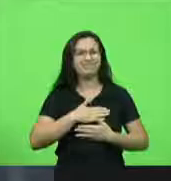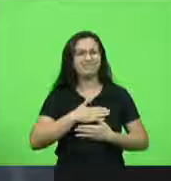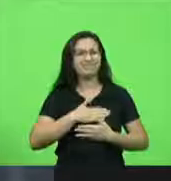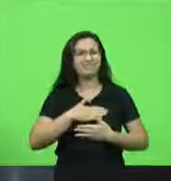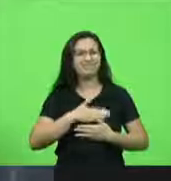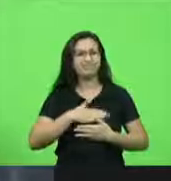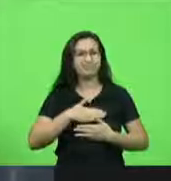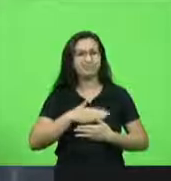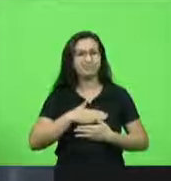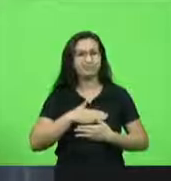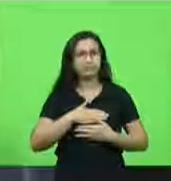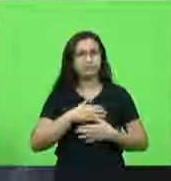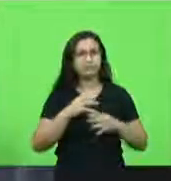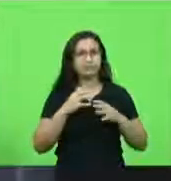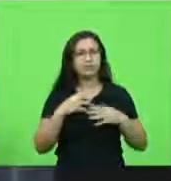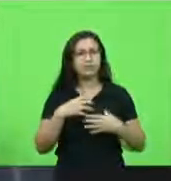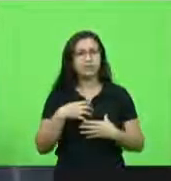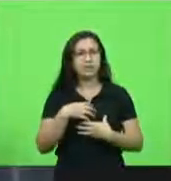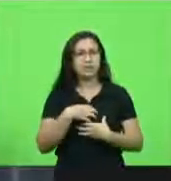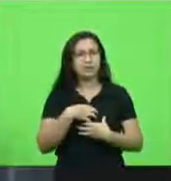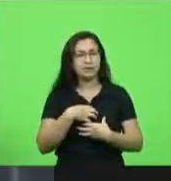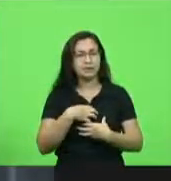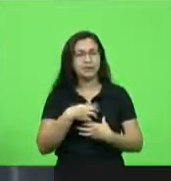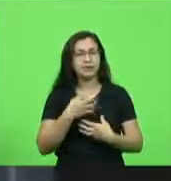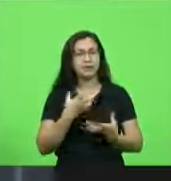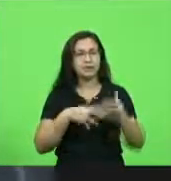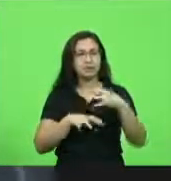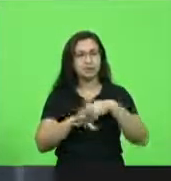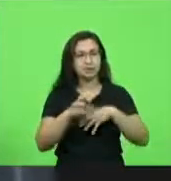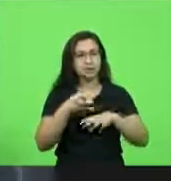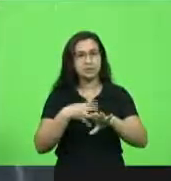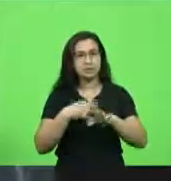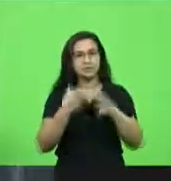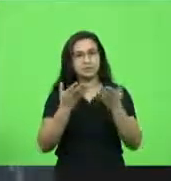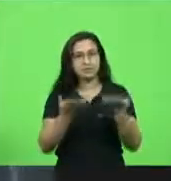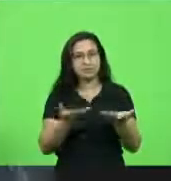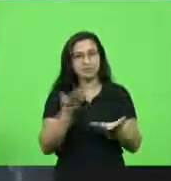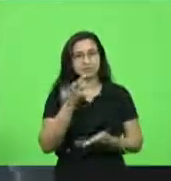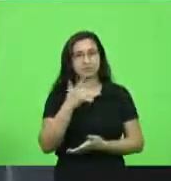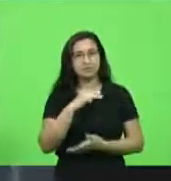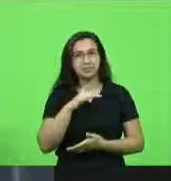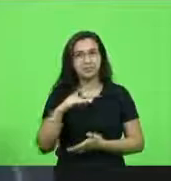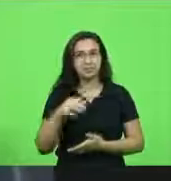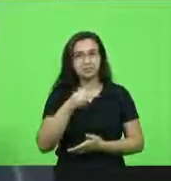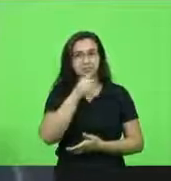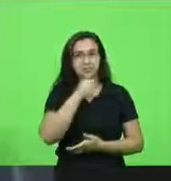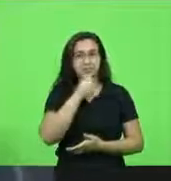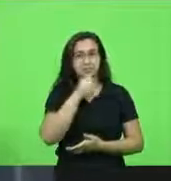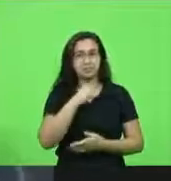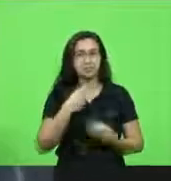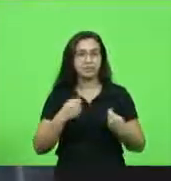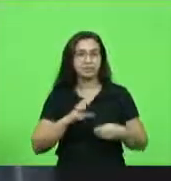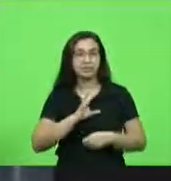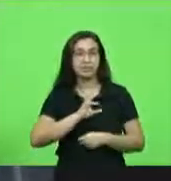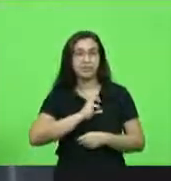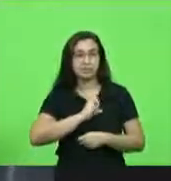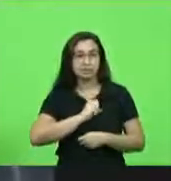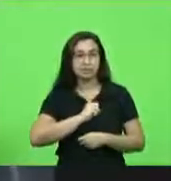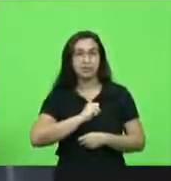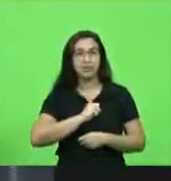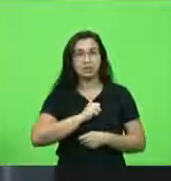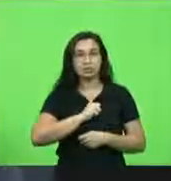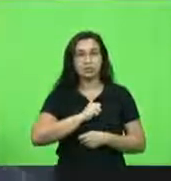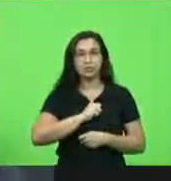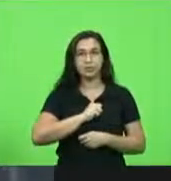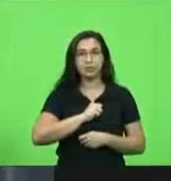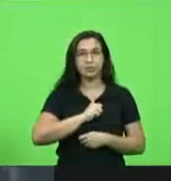de amor, que o parlamento também tem essa responsabilidade social. E é uma questão de amor, de um coração que, além dos trabalhos técnicos,